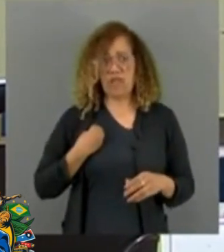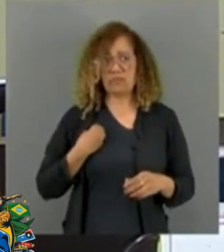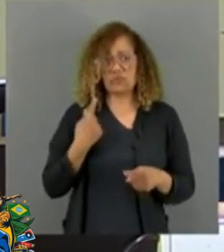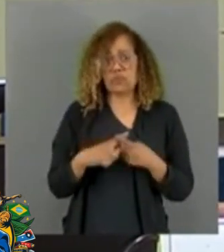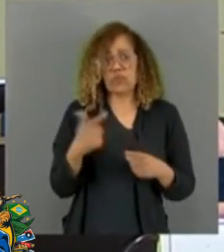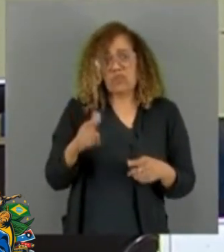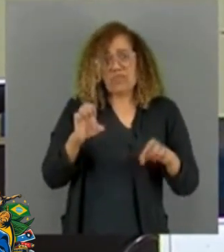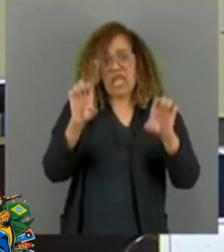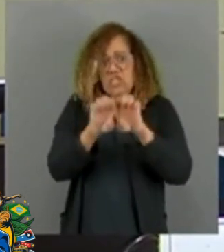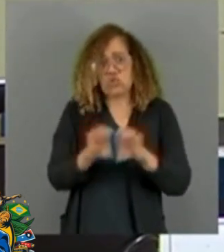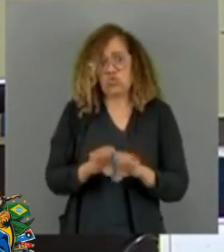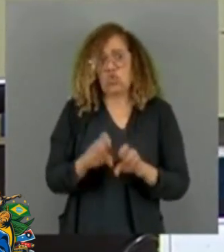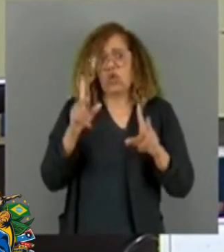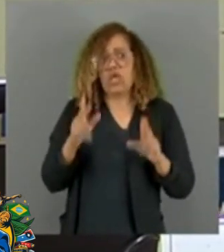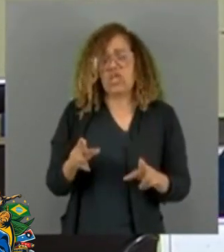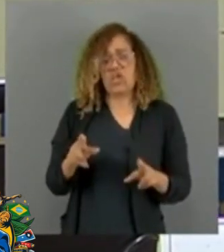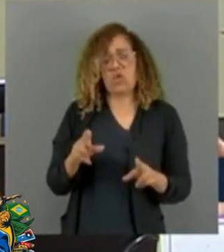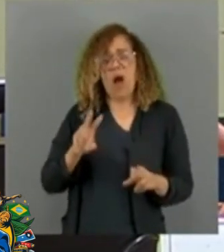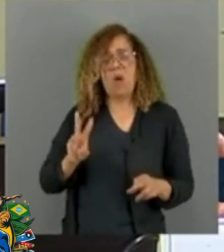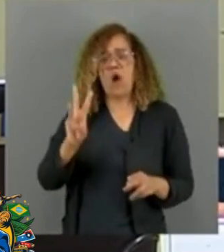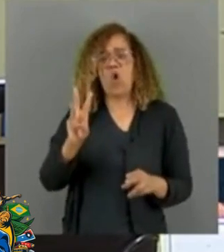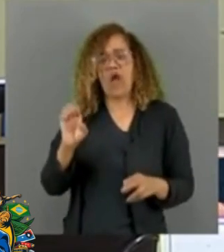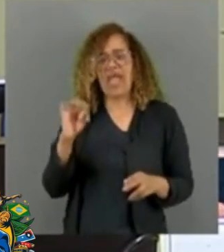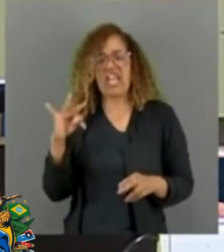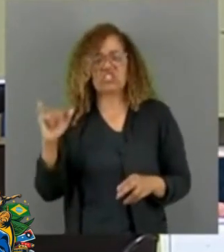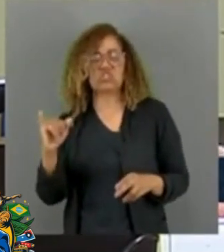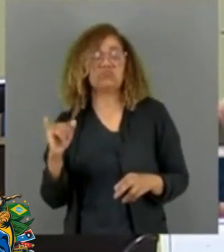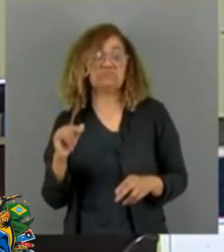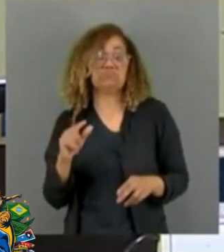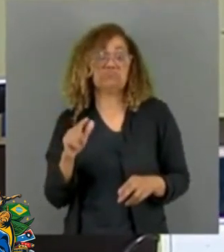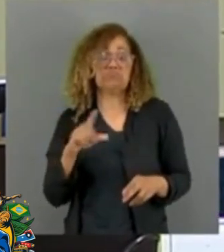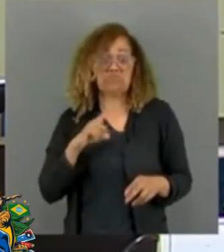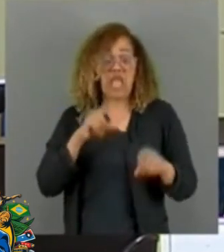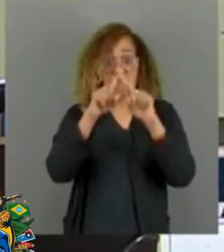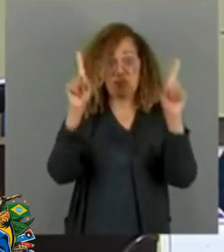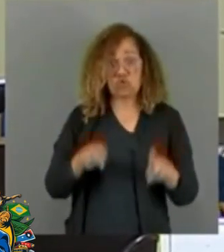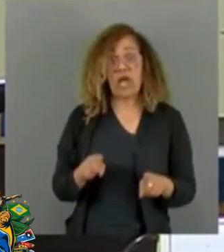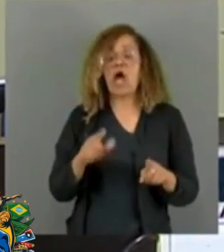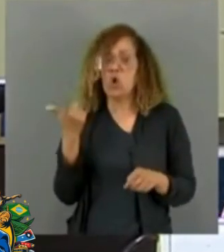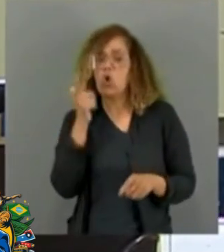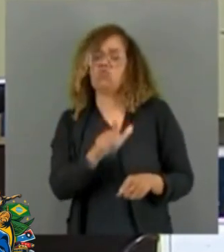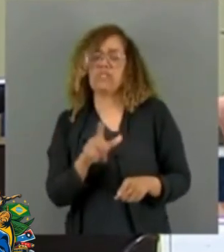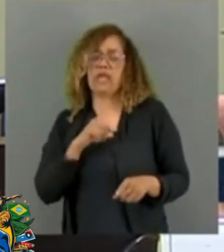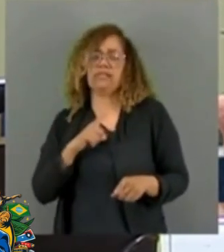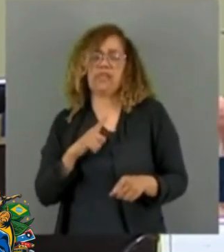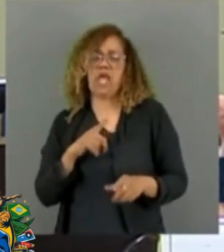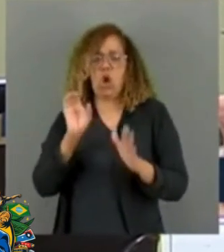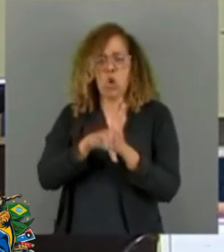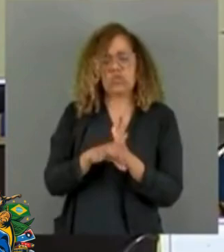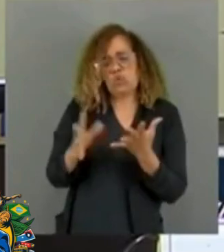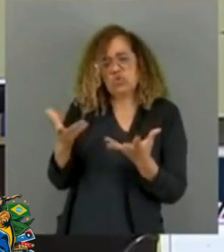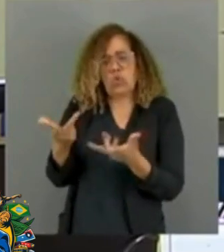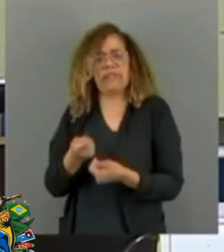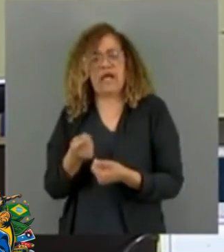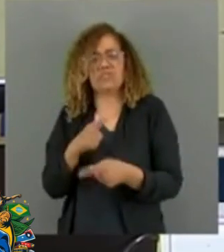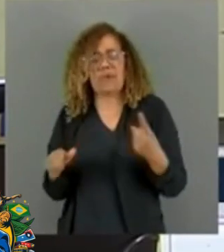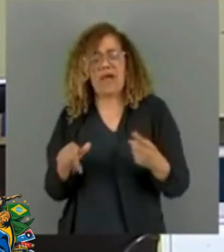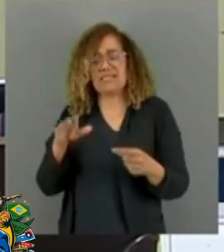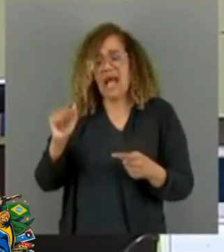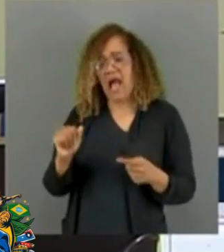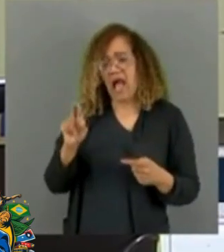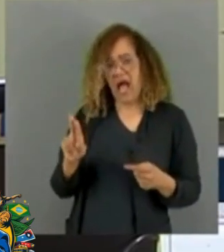mesma estrutura de gigantes como a própria Oeste, com mais de 100 funcionários a Oeste, consegue gerar conteúdo de qualidade diariamente. A Auriverde